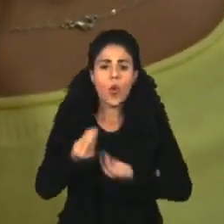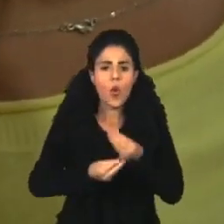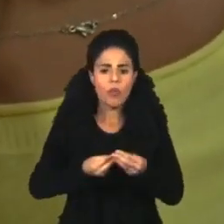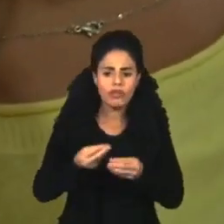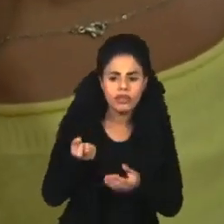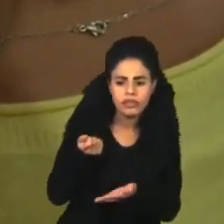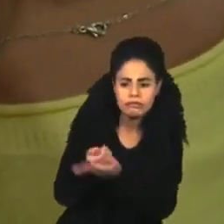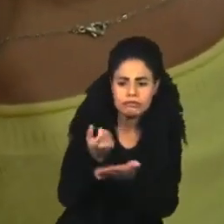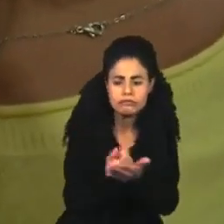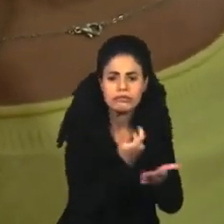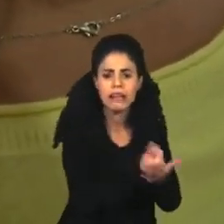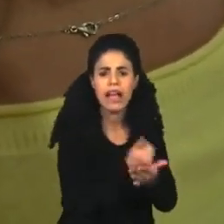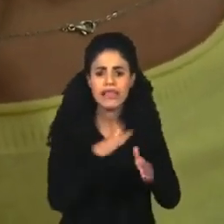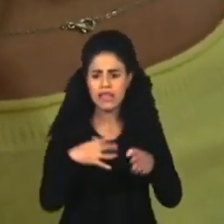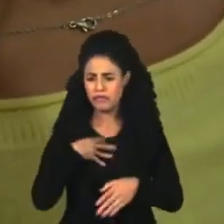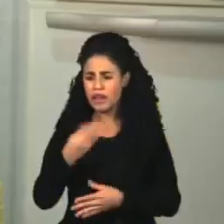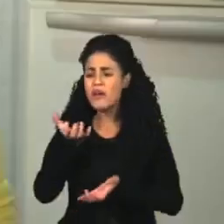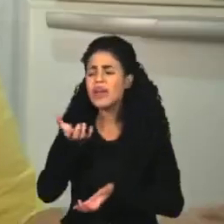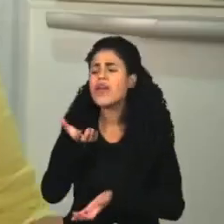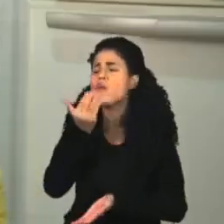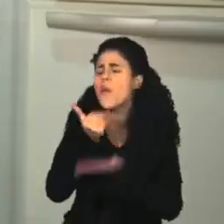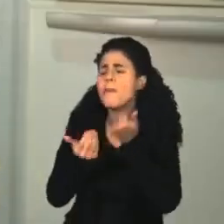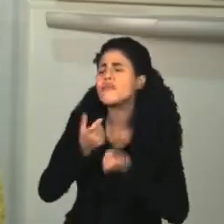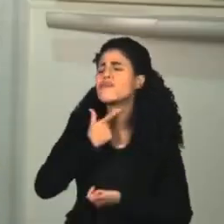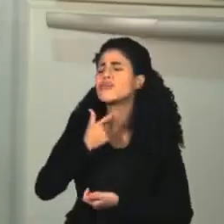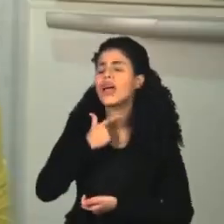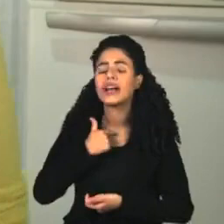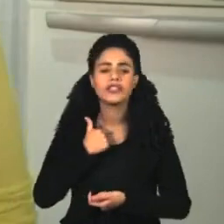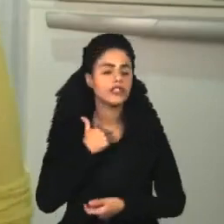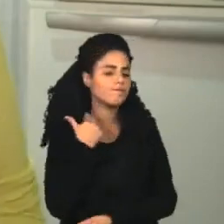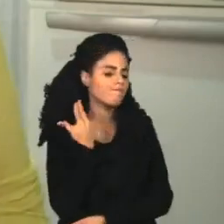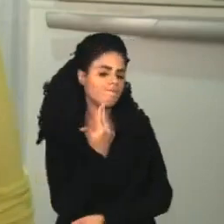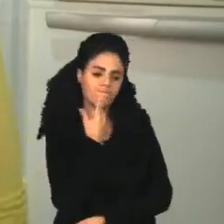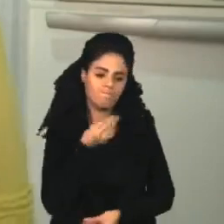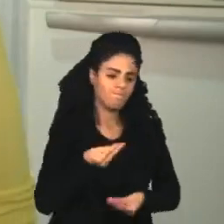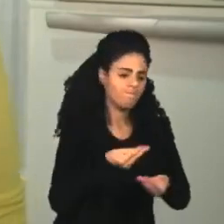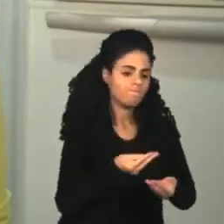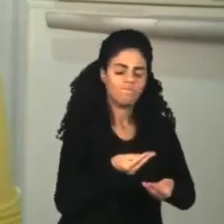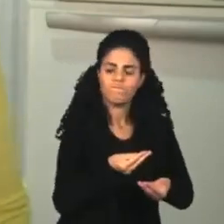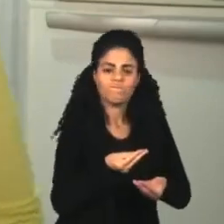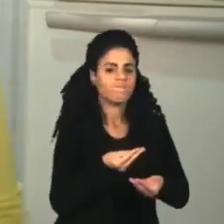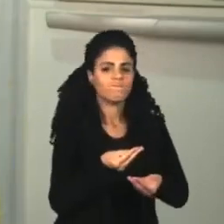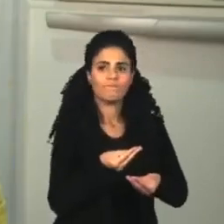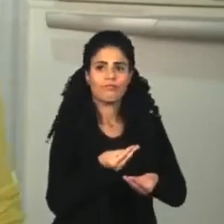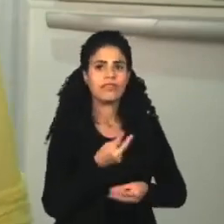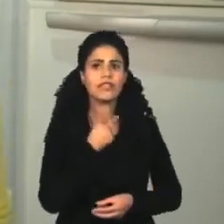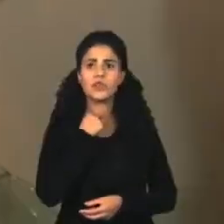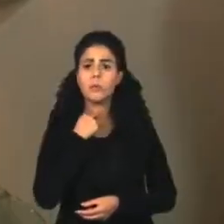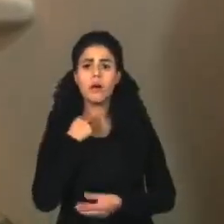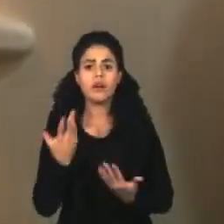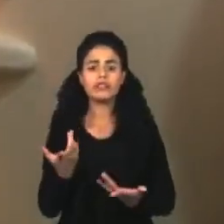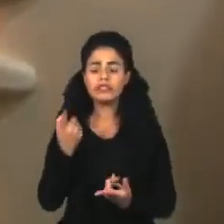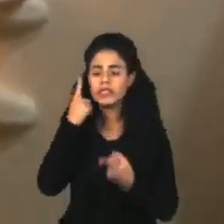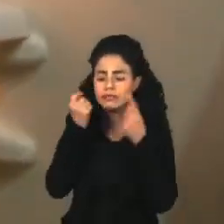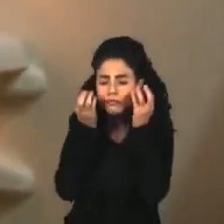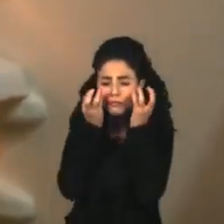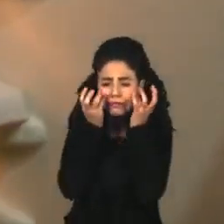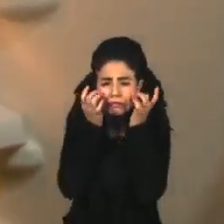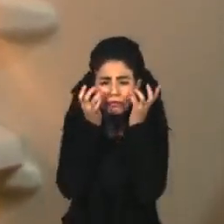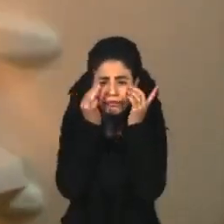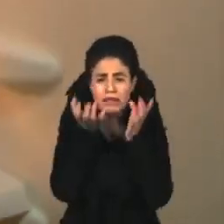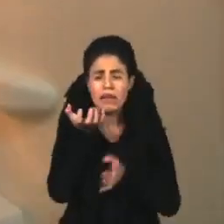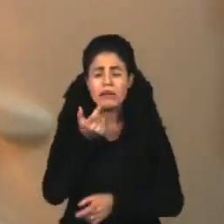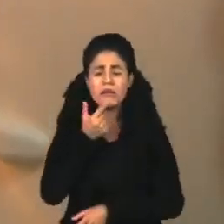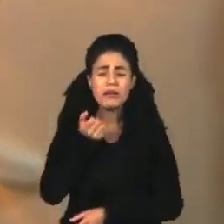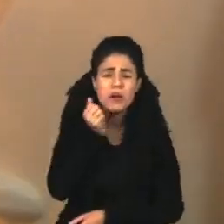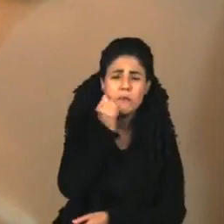o que as meninas pedem para comer. É, chega em casa, mãe, só tem ovo. Ai, mas não tem pão. Queria abrir a geladeira e ela